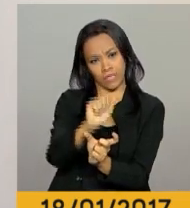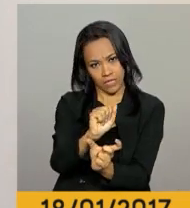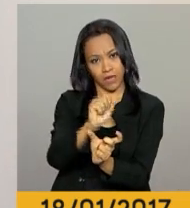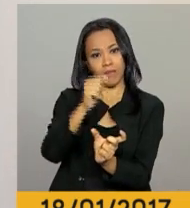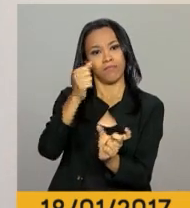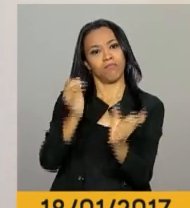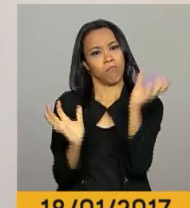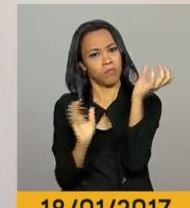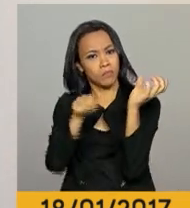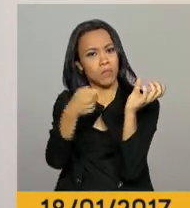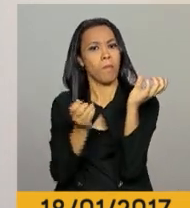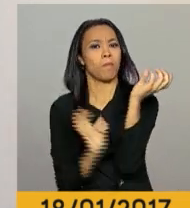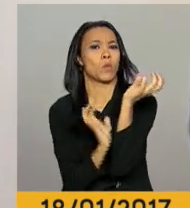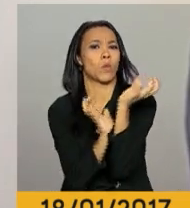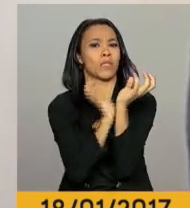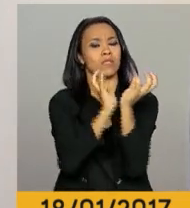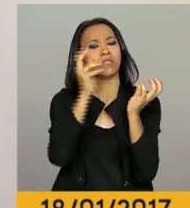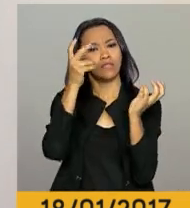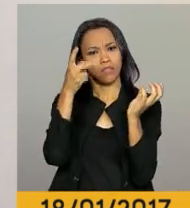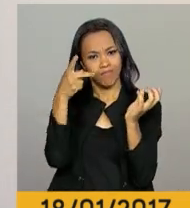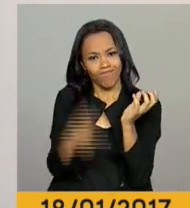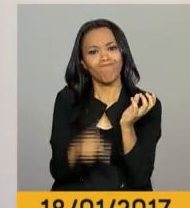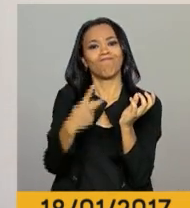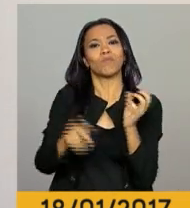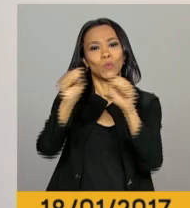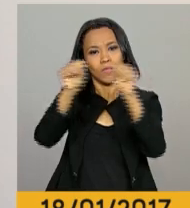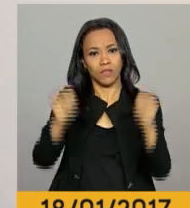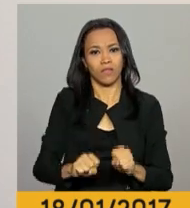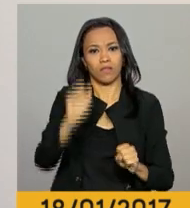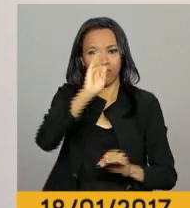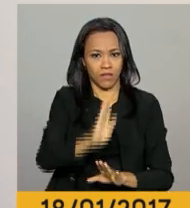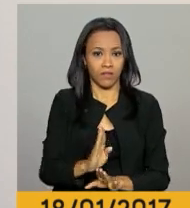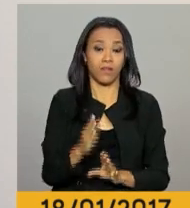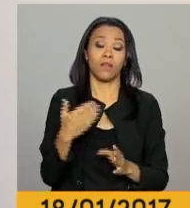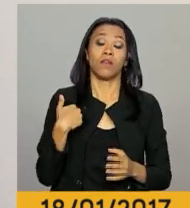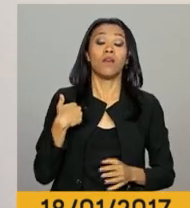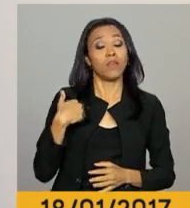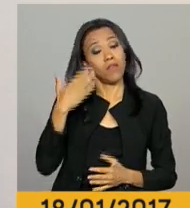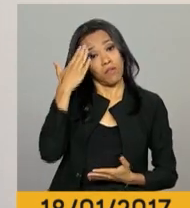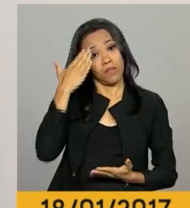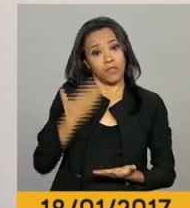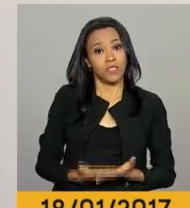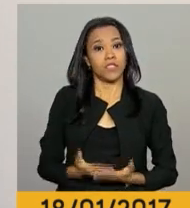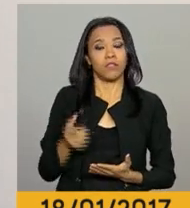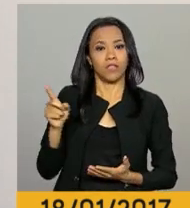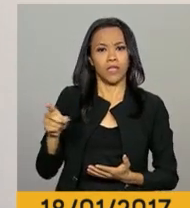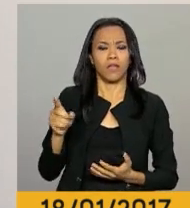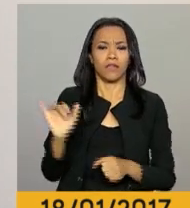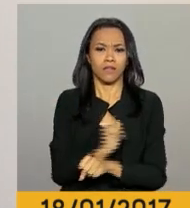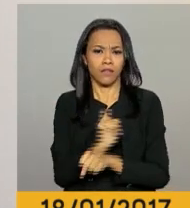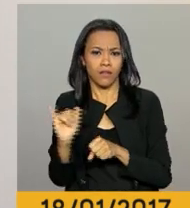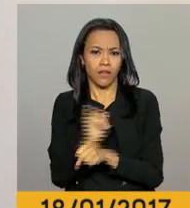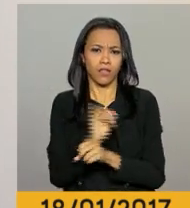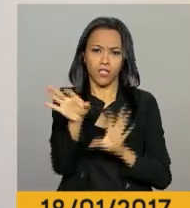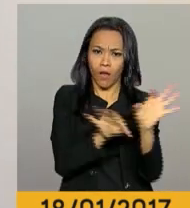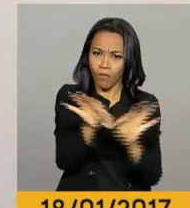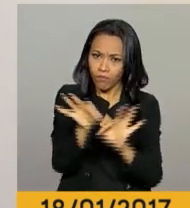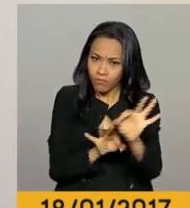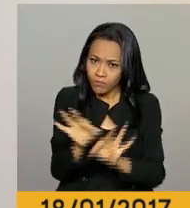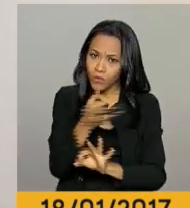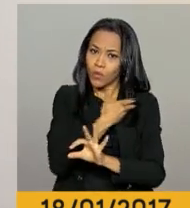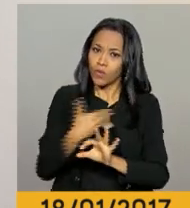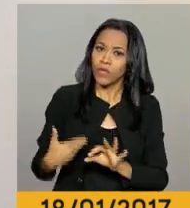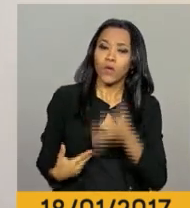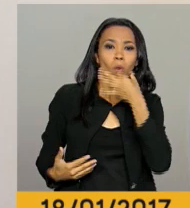daqui a uns tempos em Face das providências que estão sendo tomadas pelo pelo governo com as sugestões do